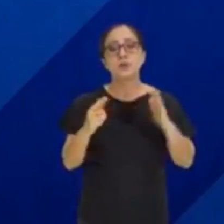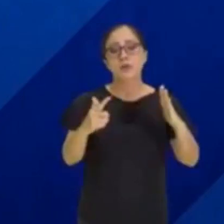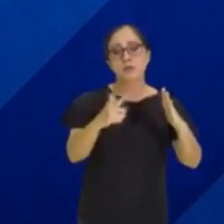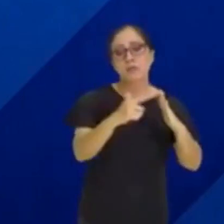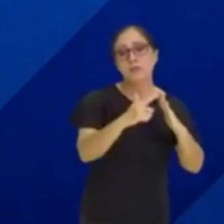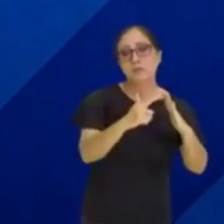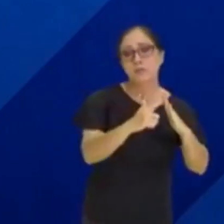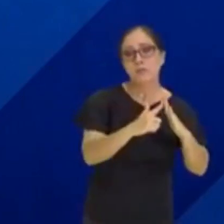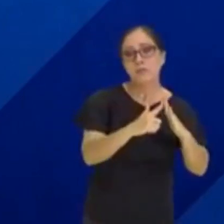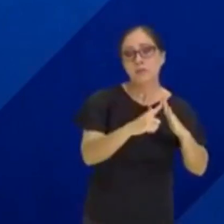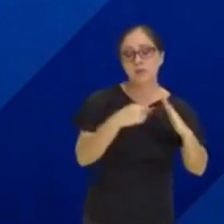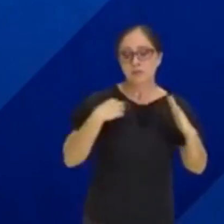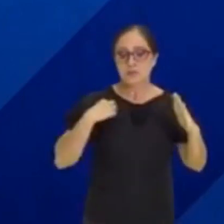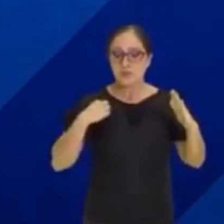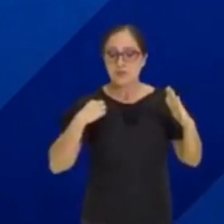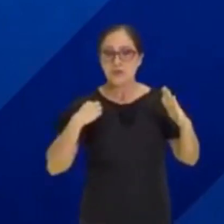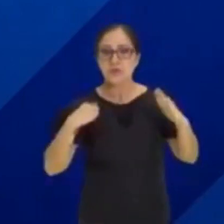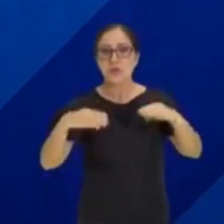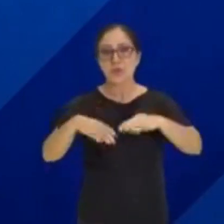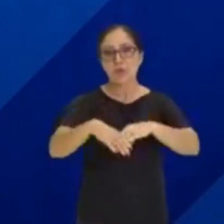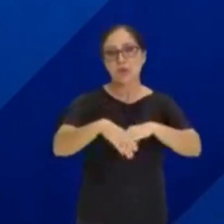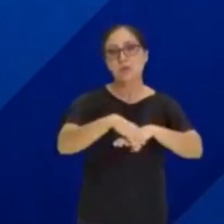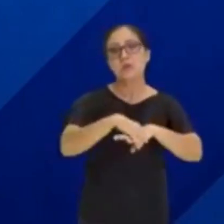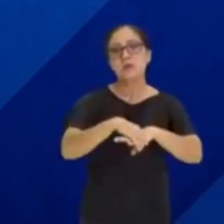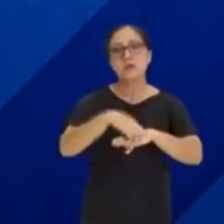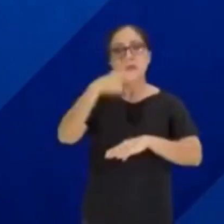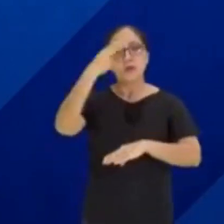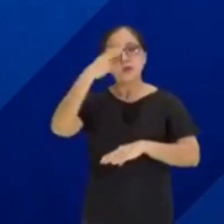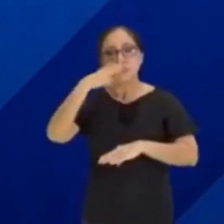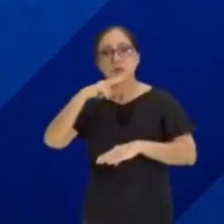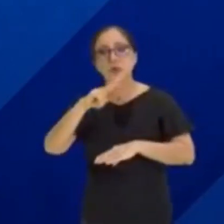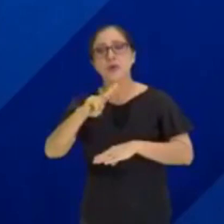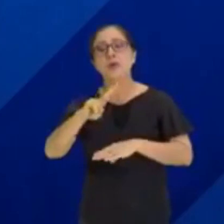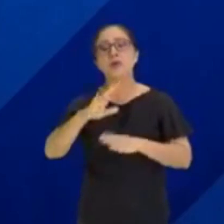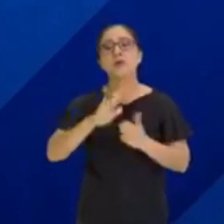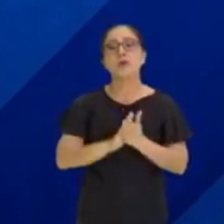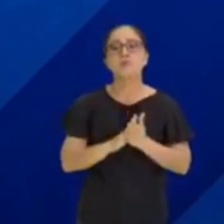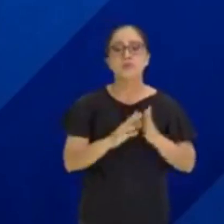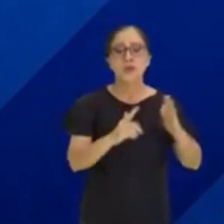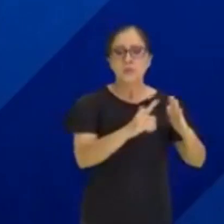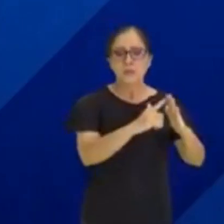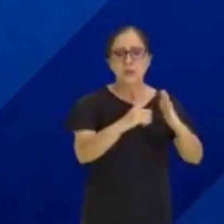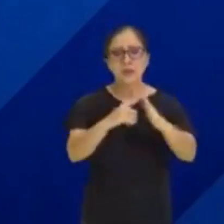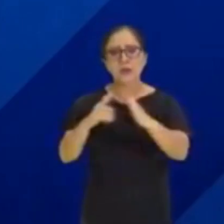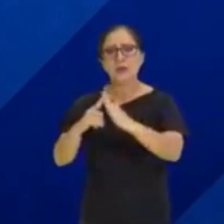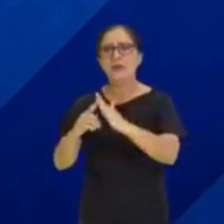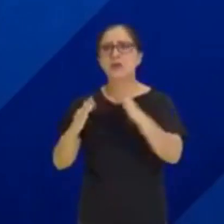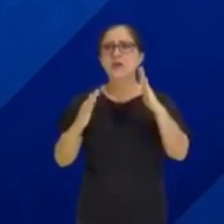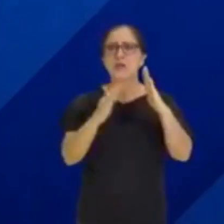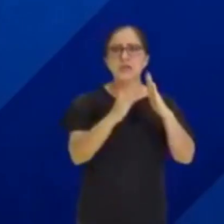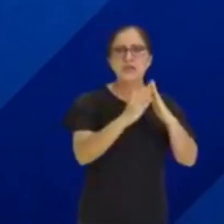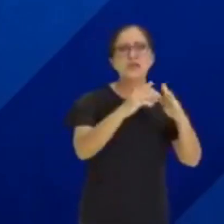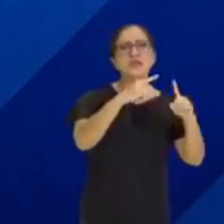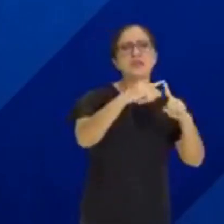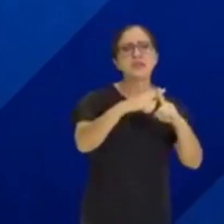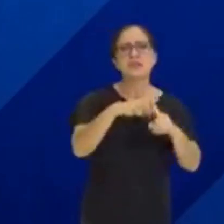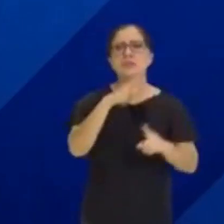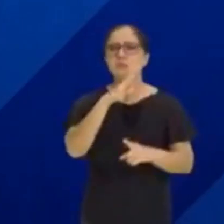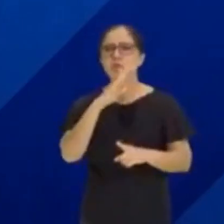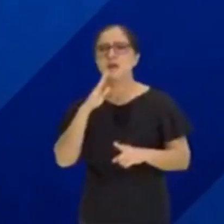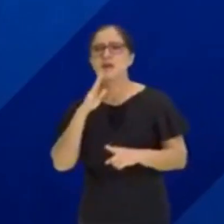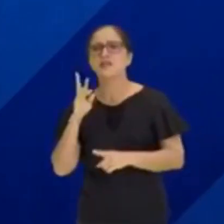lojas de roupas, calçados, shoppings, o comércio de um modo em geral, igrejas, enfim,